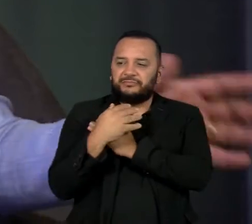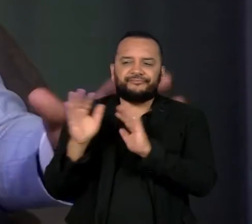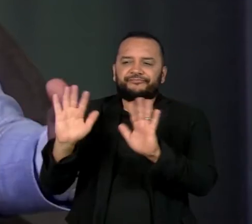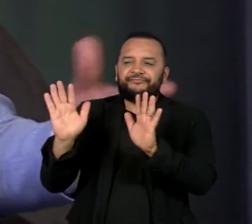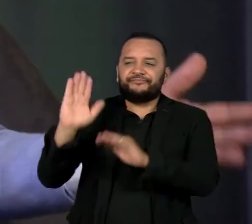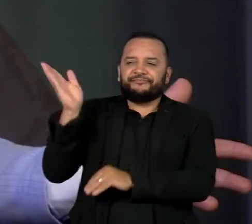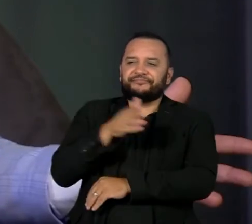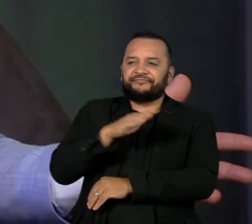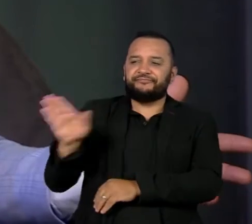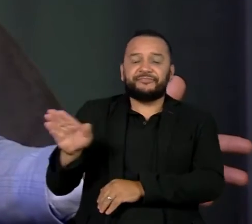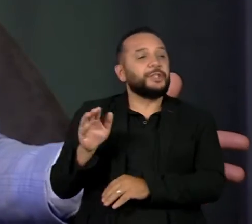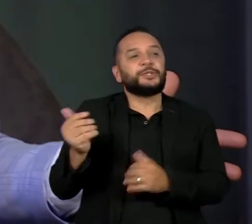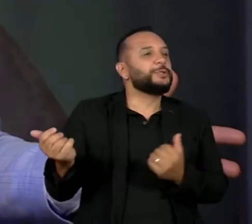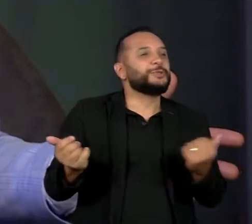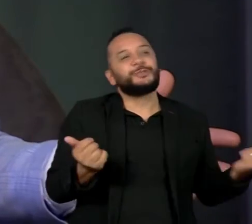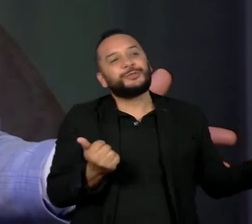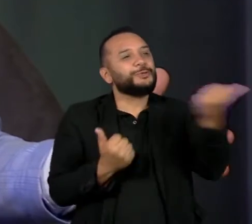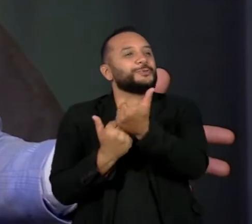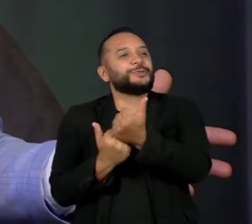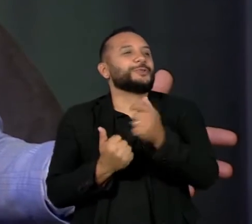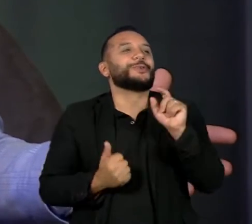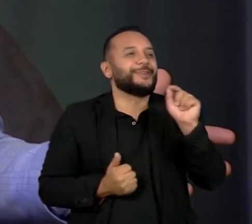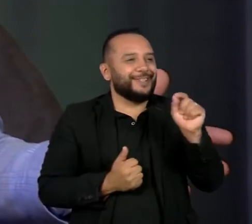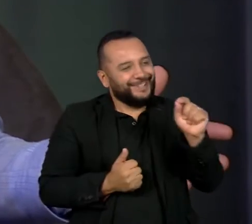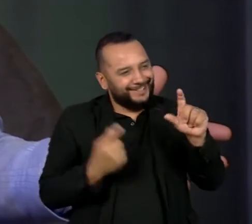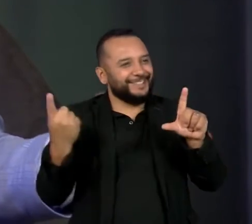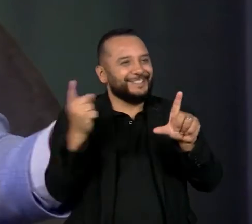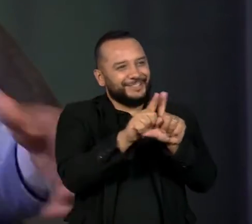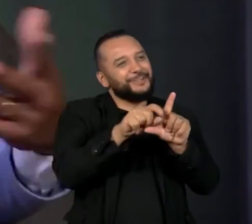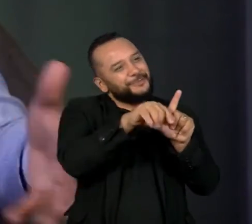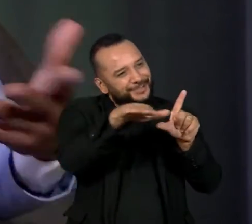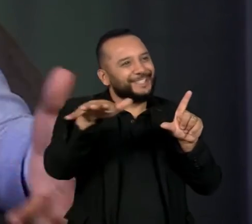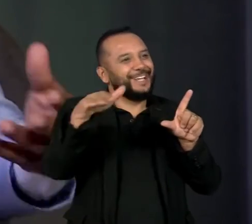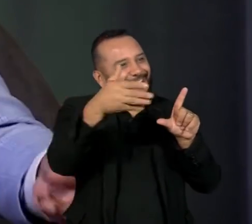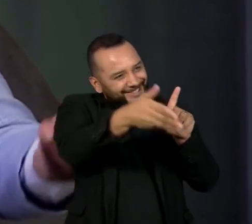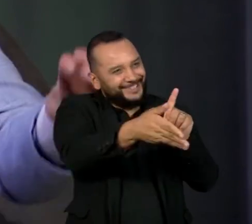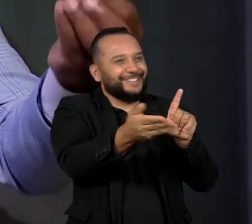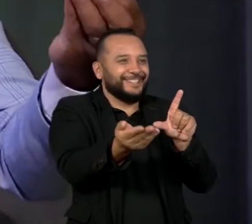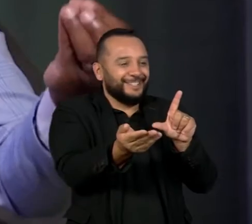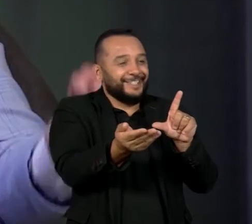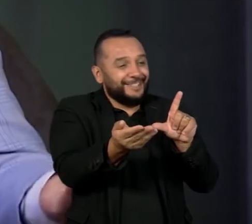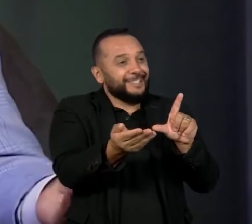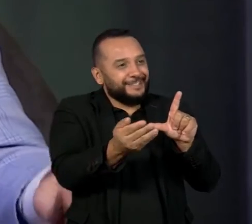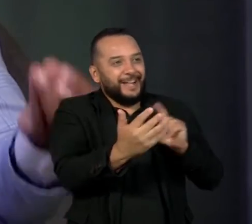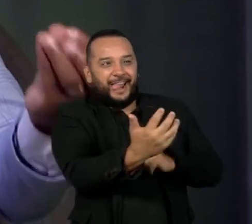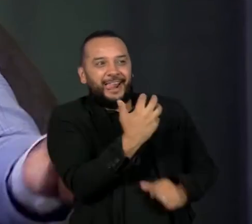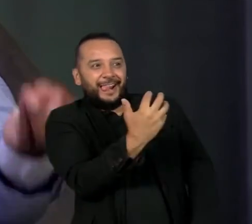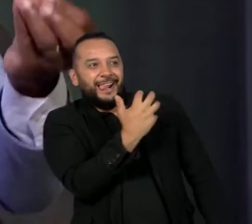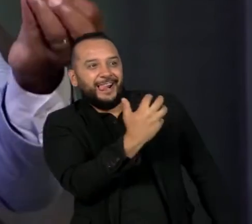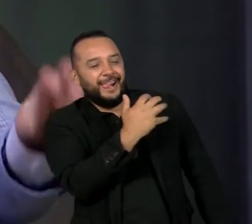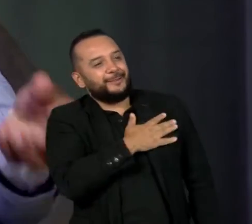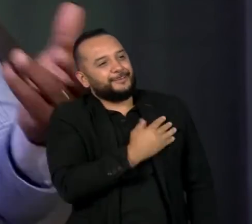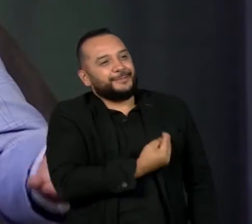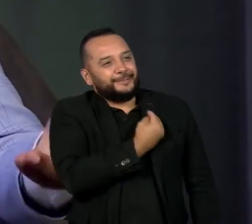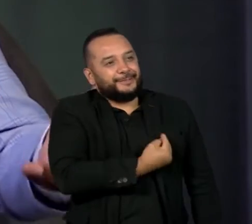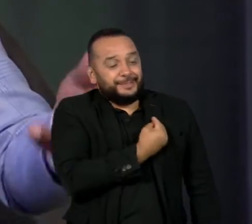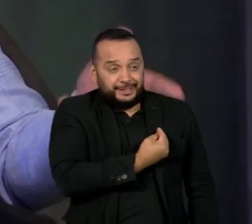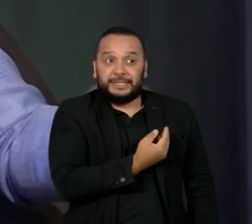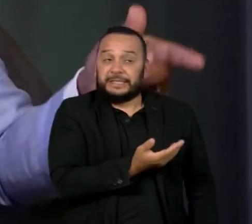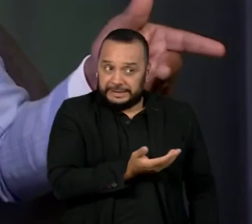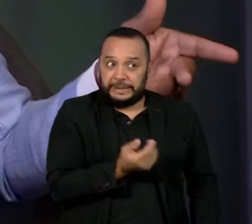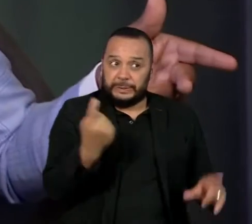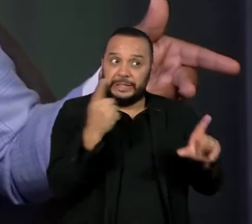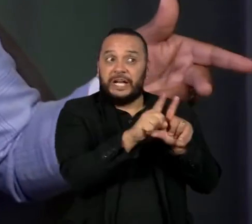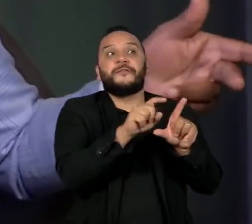ele está sendo substituído, né? Ou se não substituído, mas agora ele tem a companhia também do influencer. O influencer pode muito,